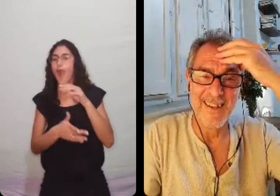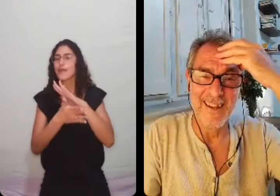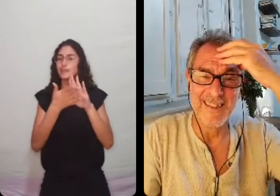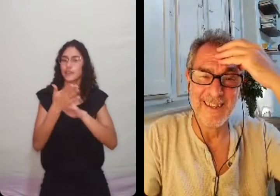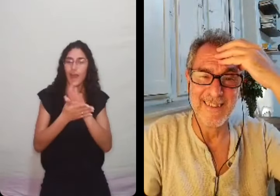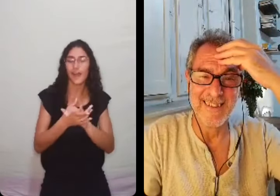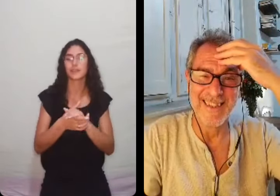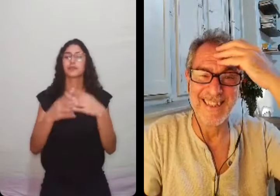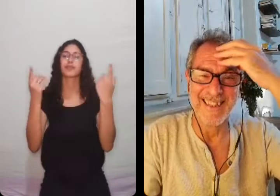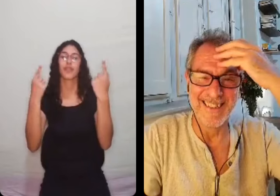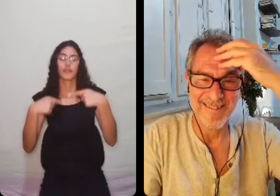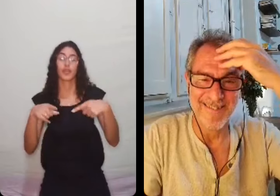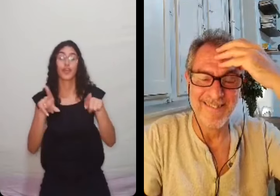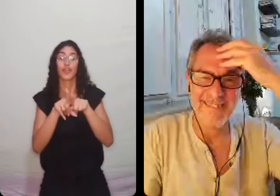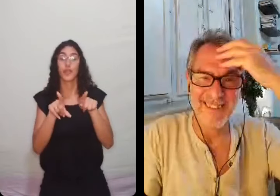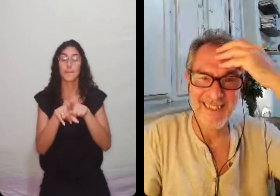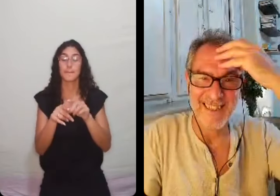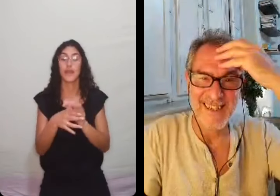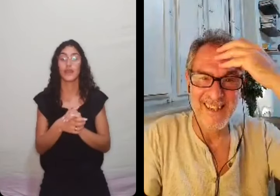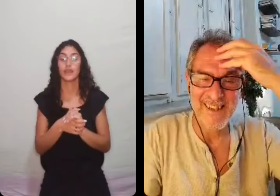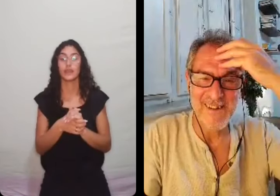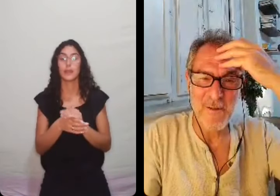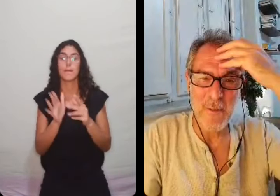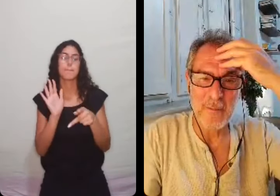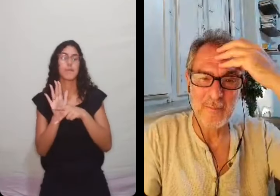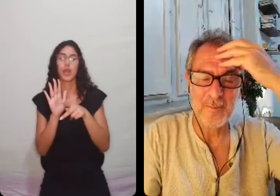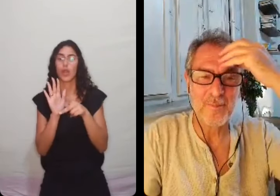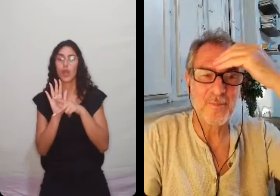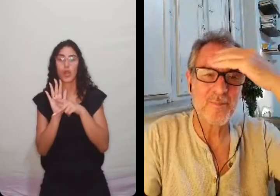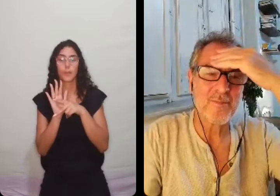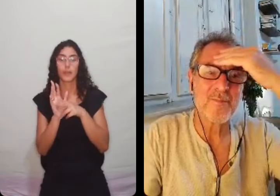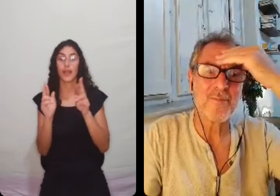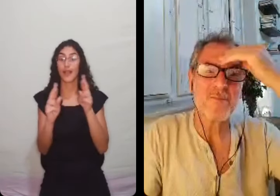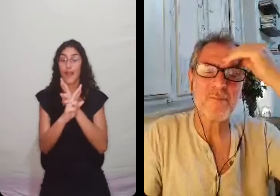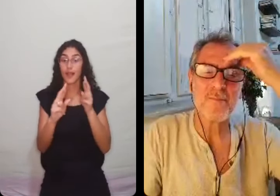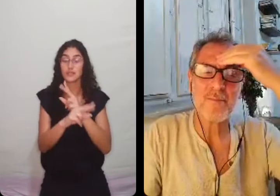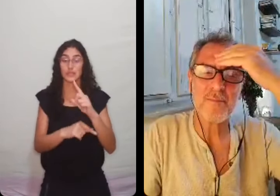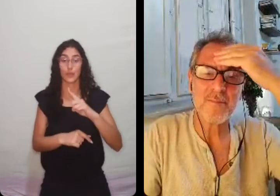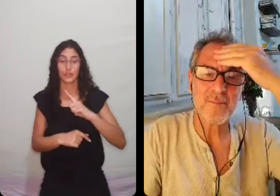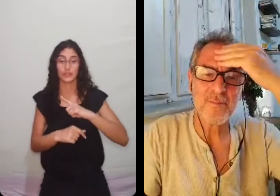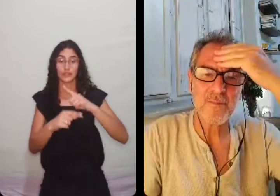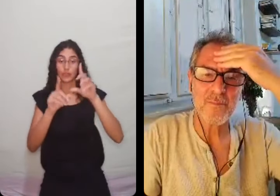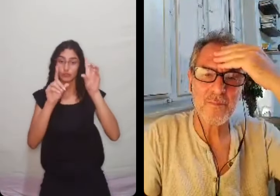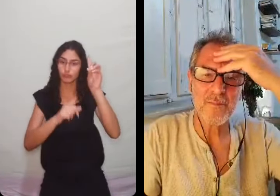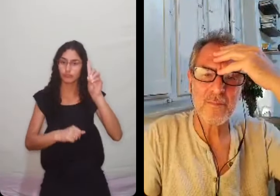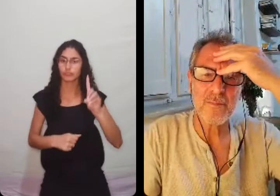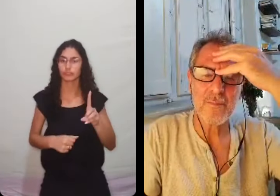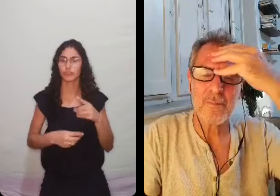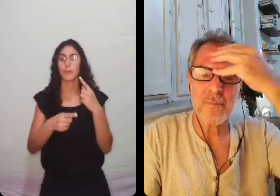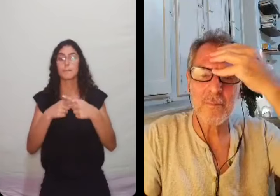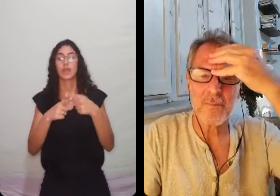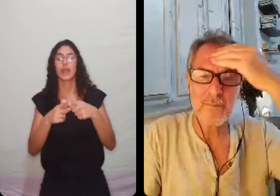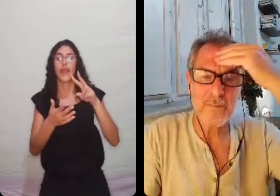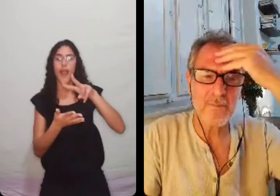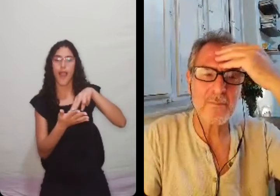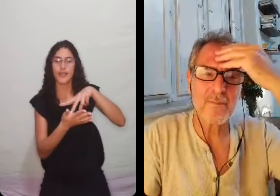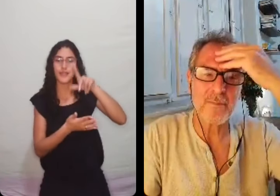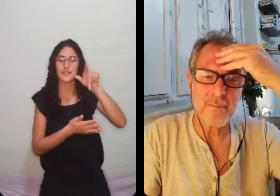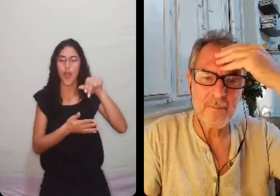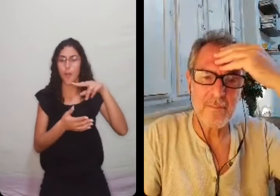Desafios também da própria relação de direção, né? Porque a dança é uma arte da presença, então, as